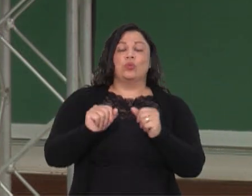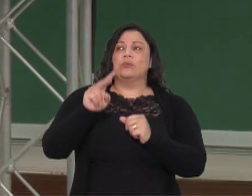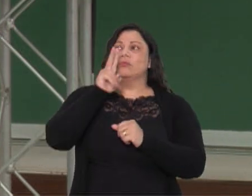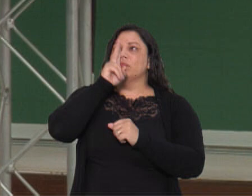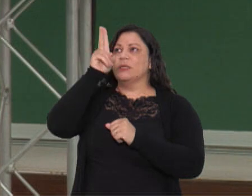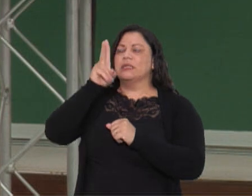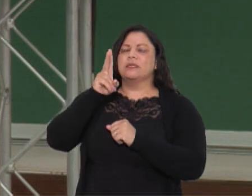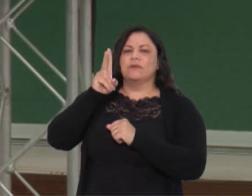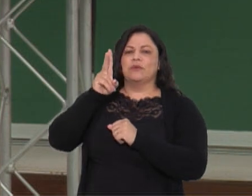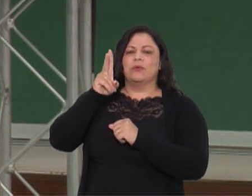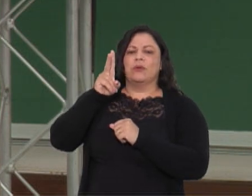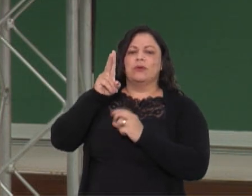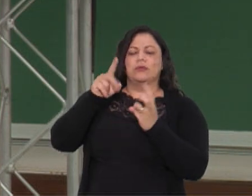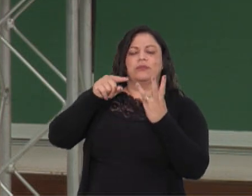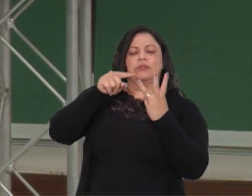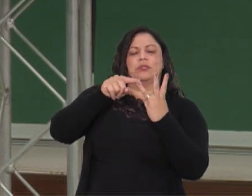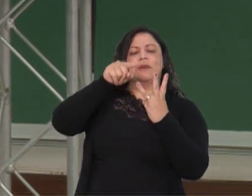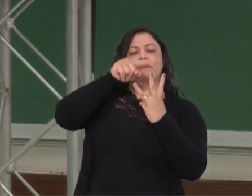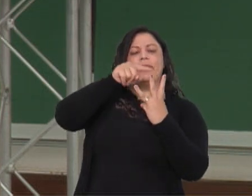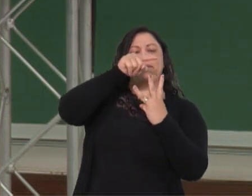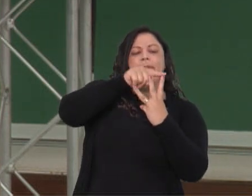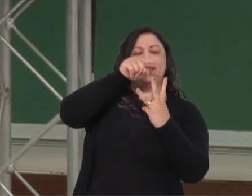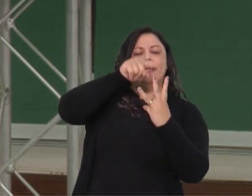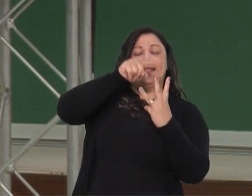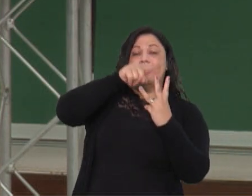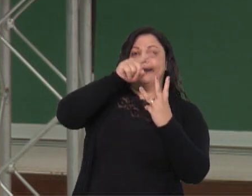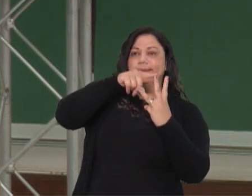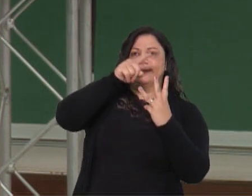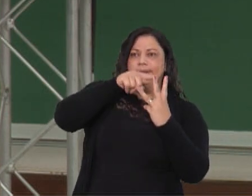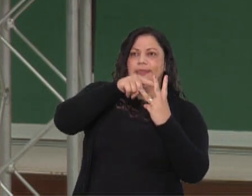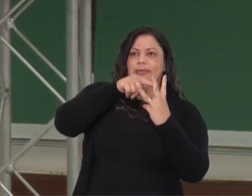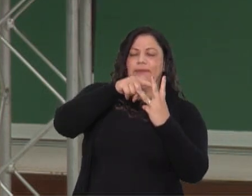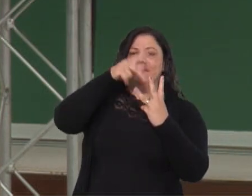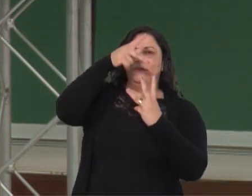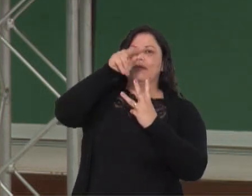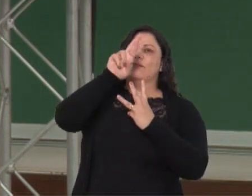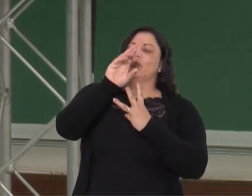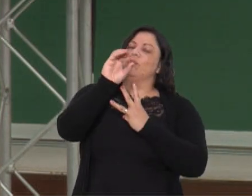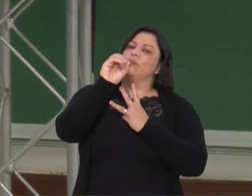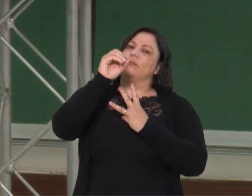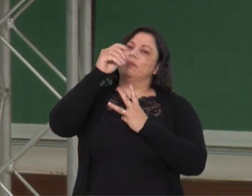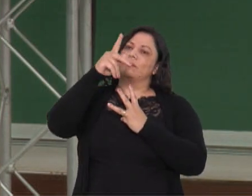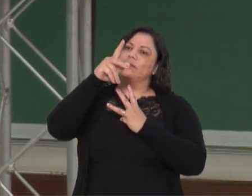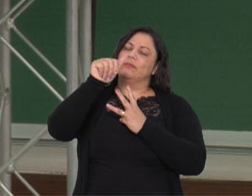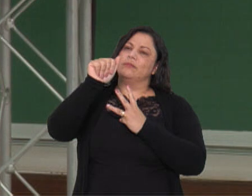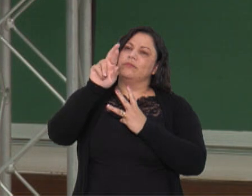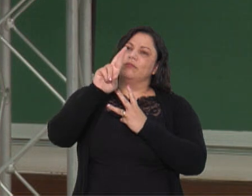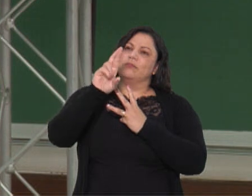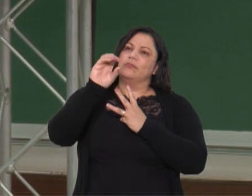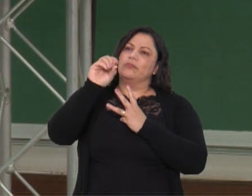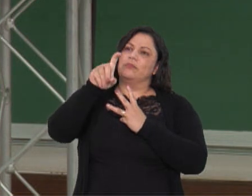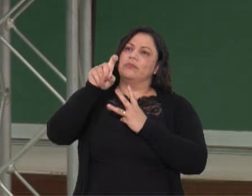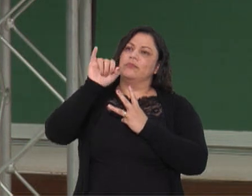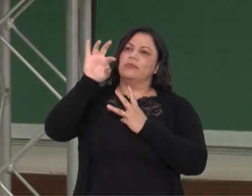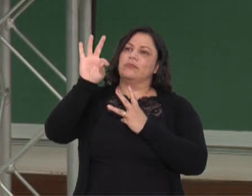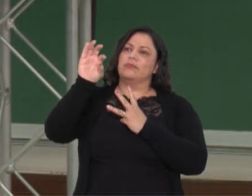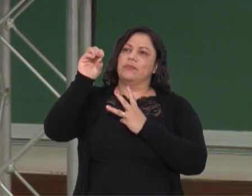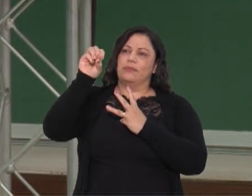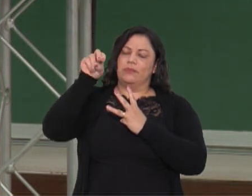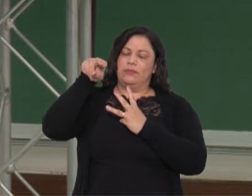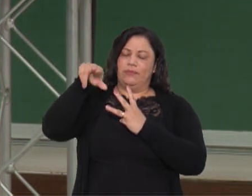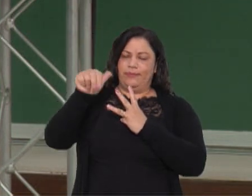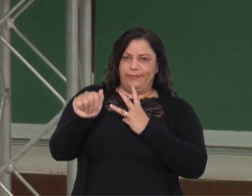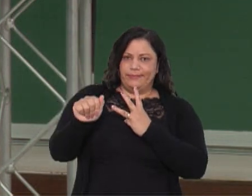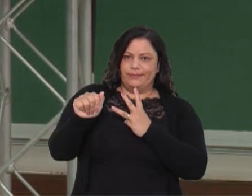a antepenúltima, ela é chamada de proparoxítona, antepenúltima. E toda